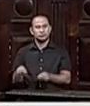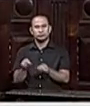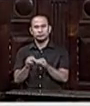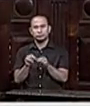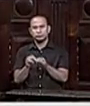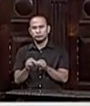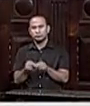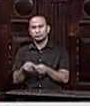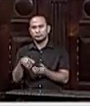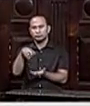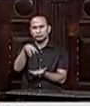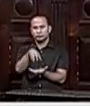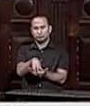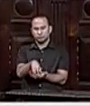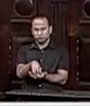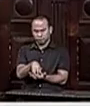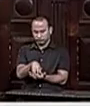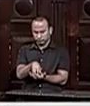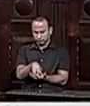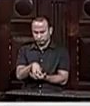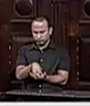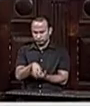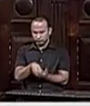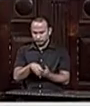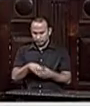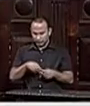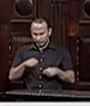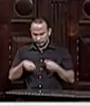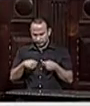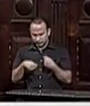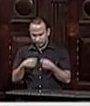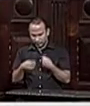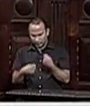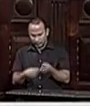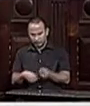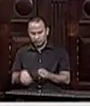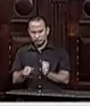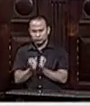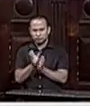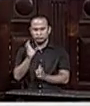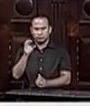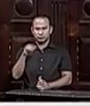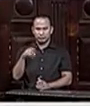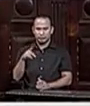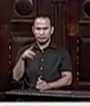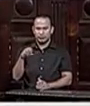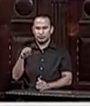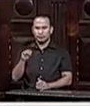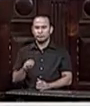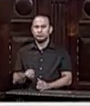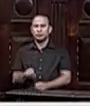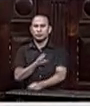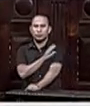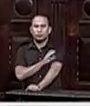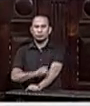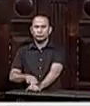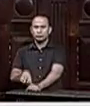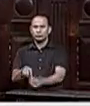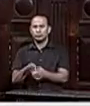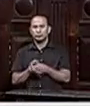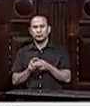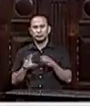no centro das atividades culturais dos CIEPs a cultura popular, a cultura